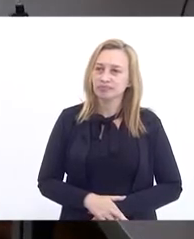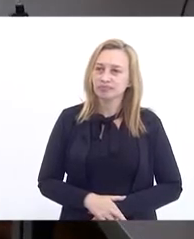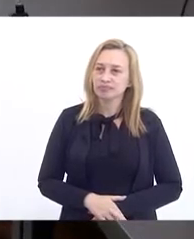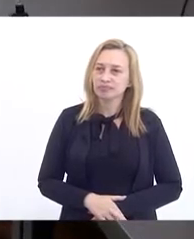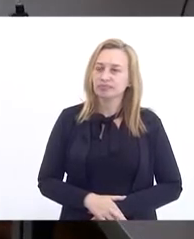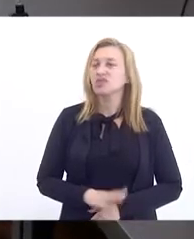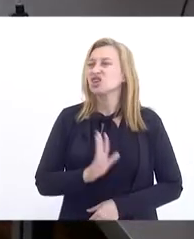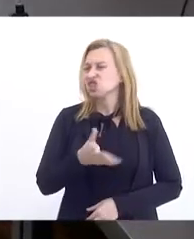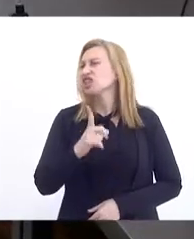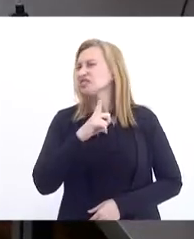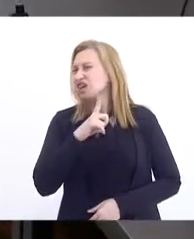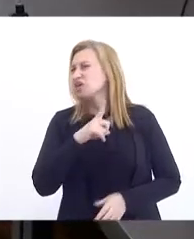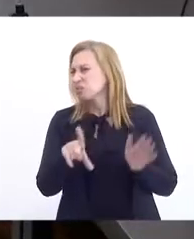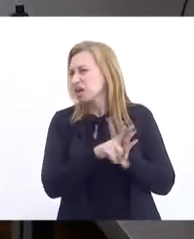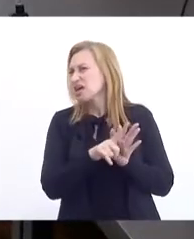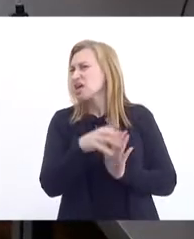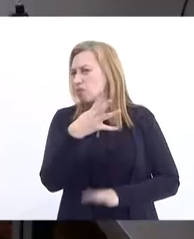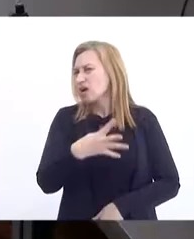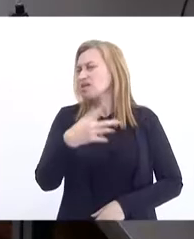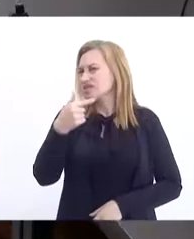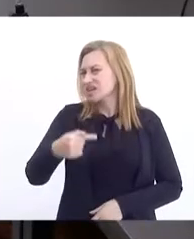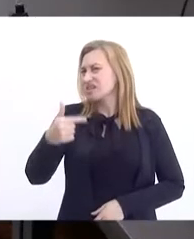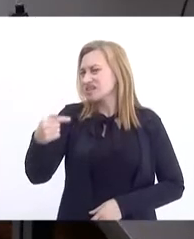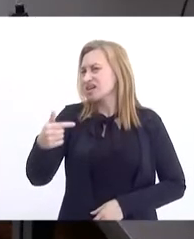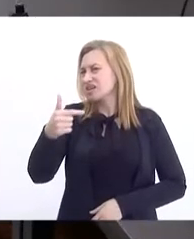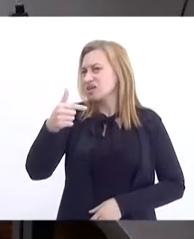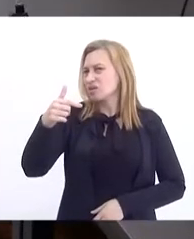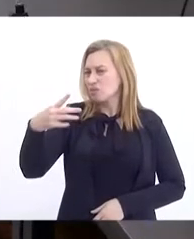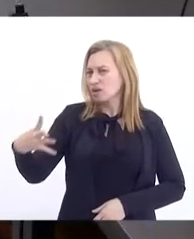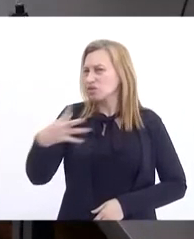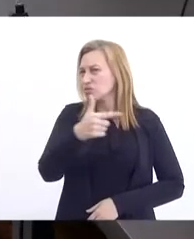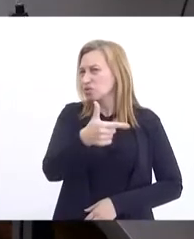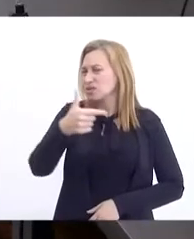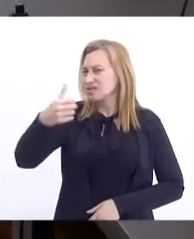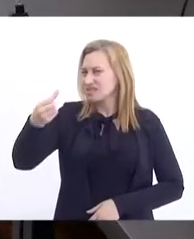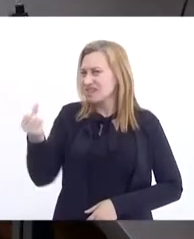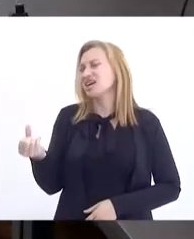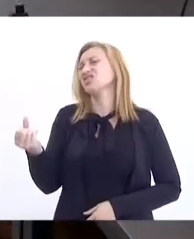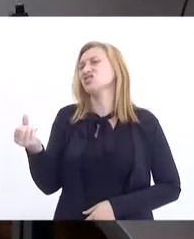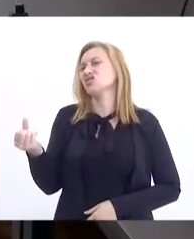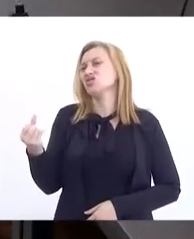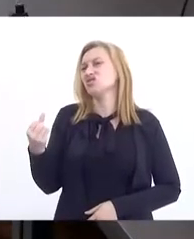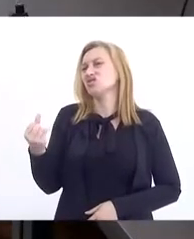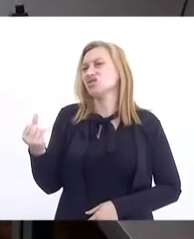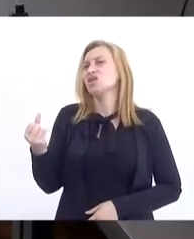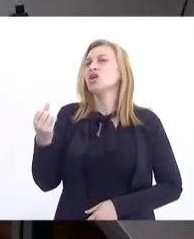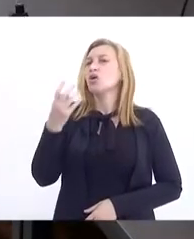Já existe a lei 4774 de 2006. 47?